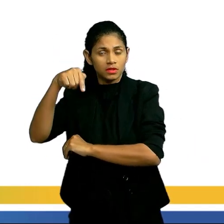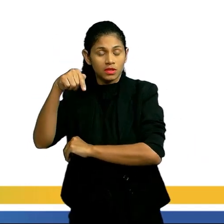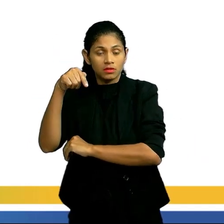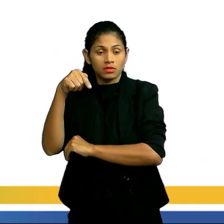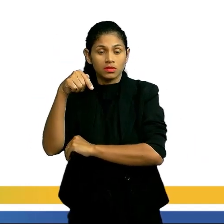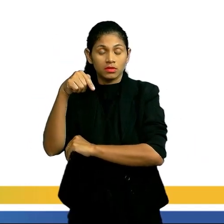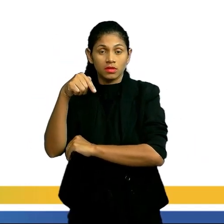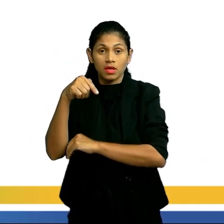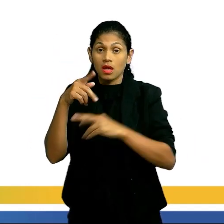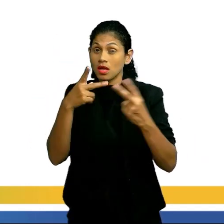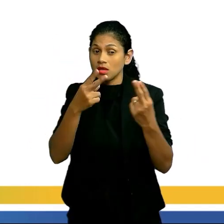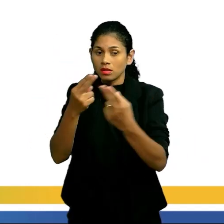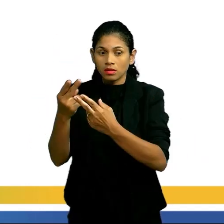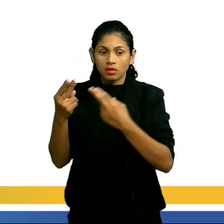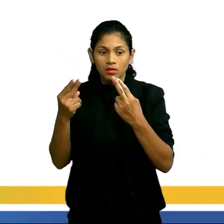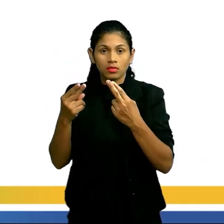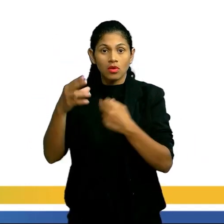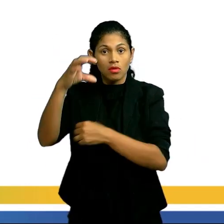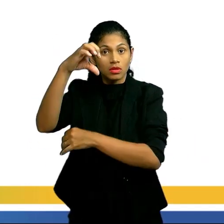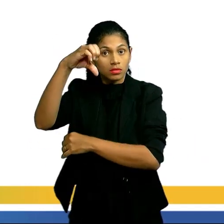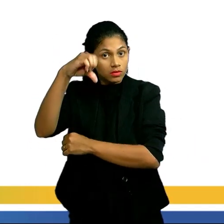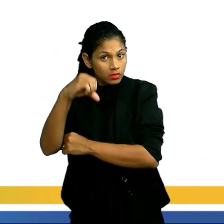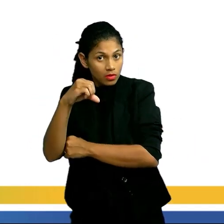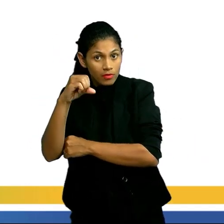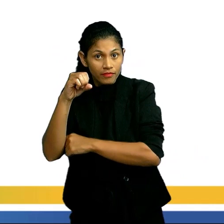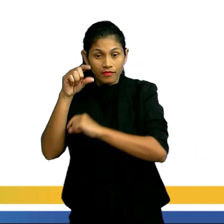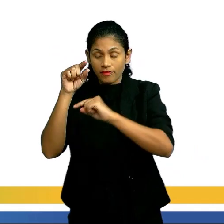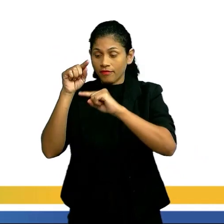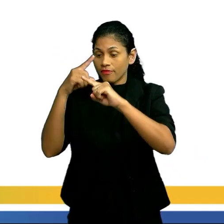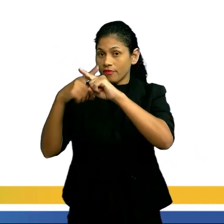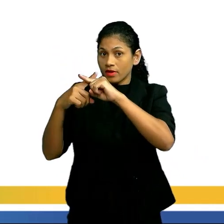3. E eu sei a raiz de 9. Raiz de